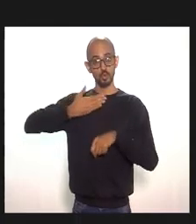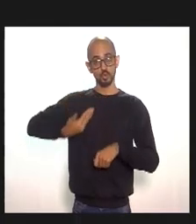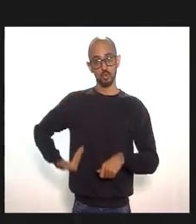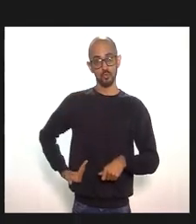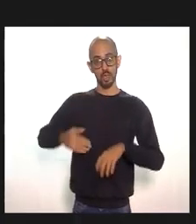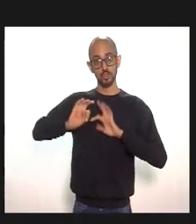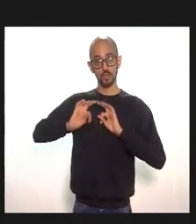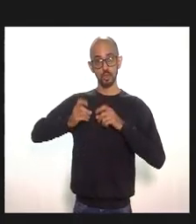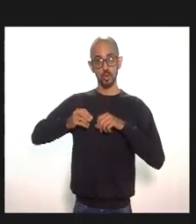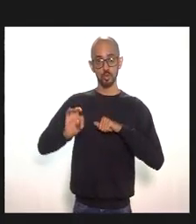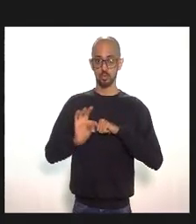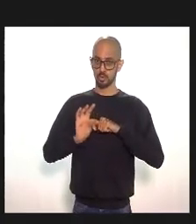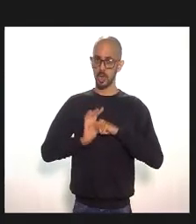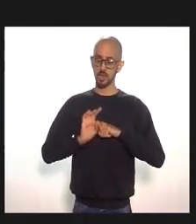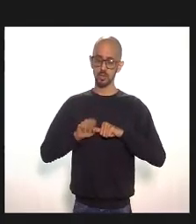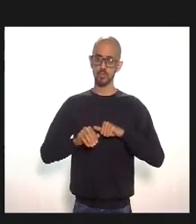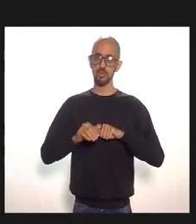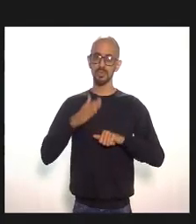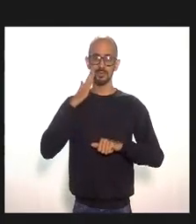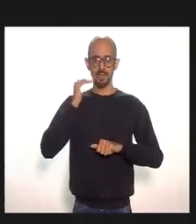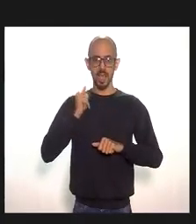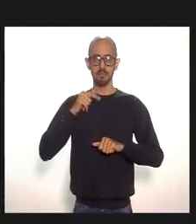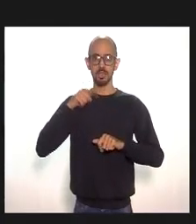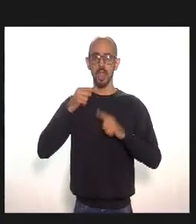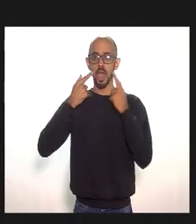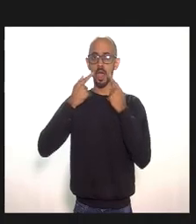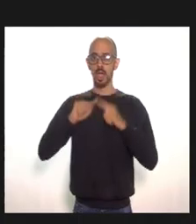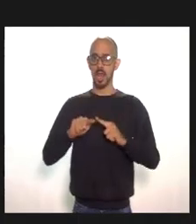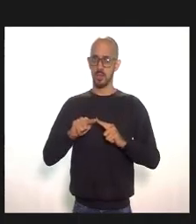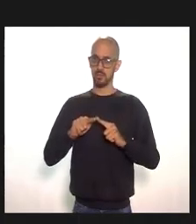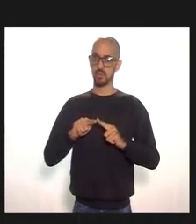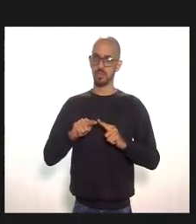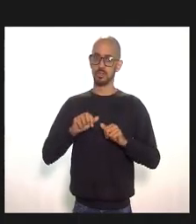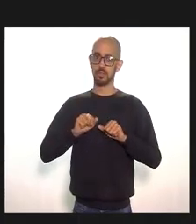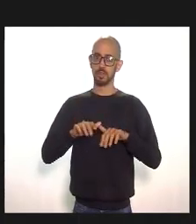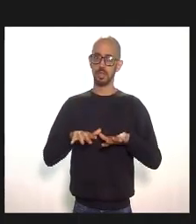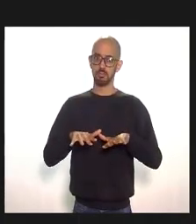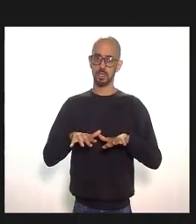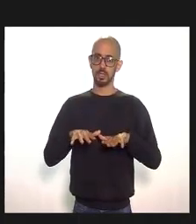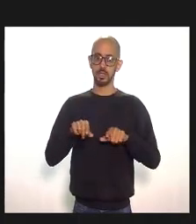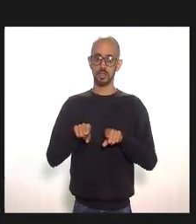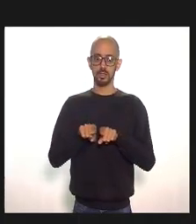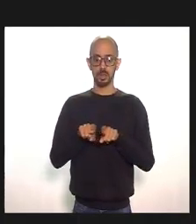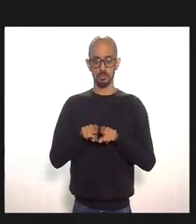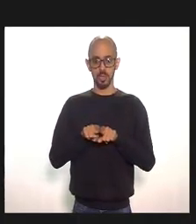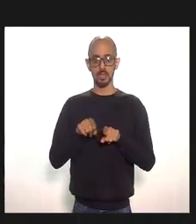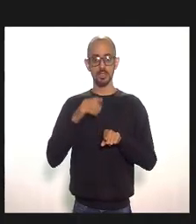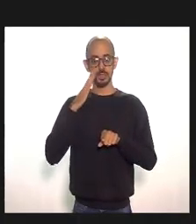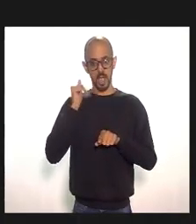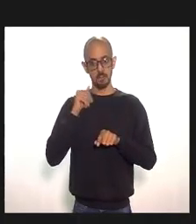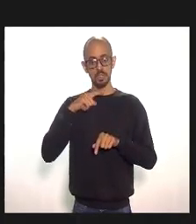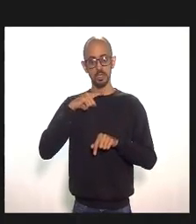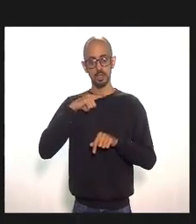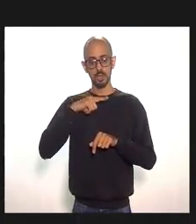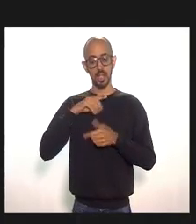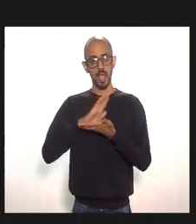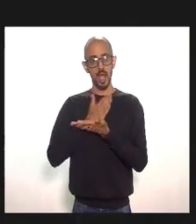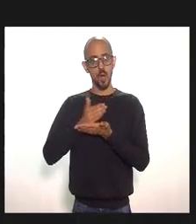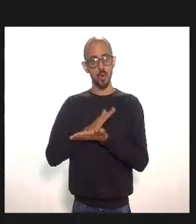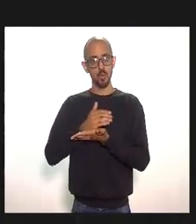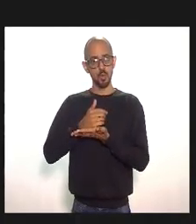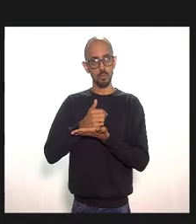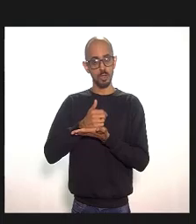ideológicos reconhecem a gravidade dessa pandemia e reconhecem que existem alguns princípios basilares do